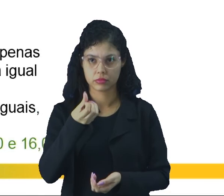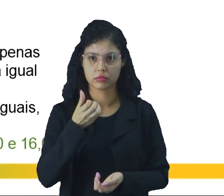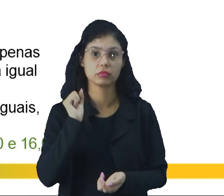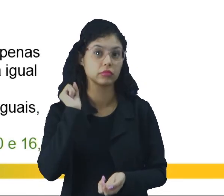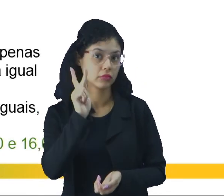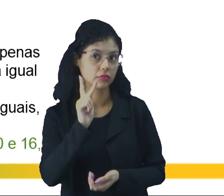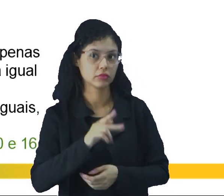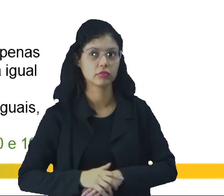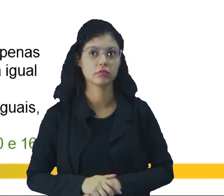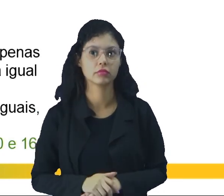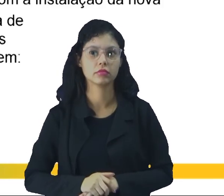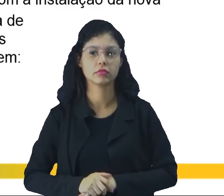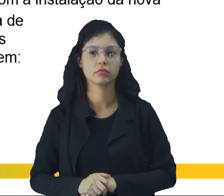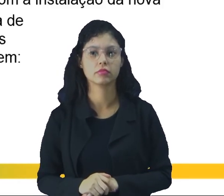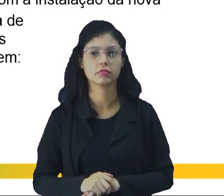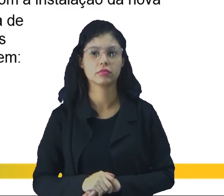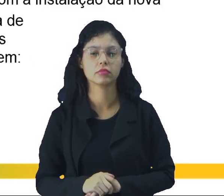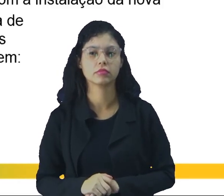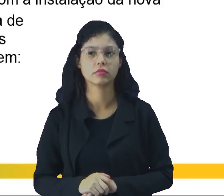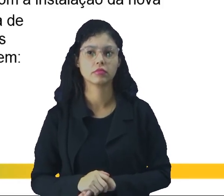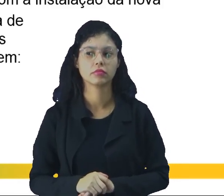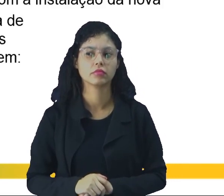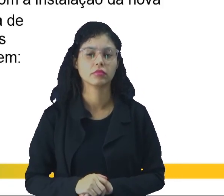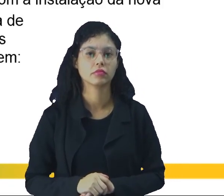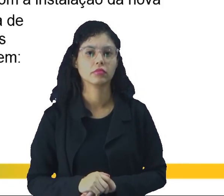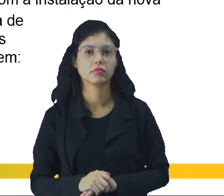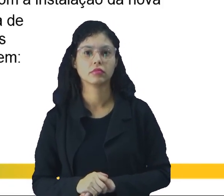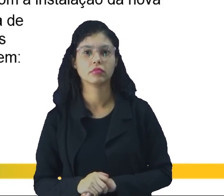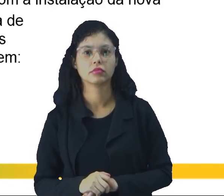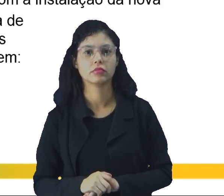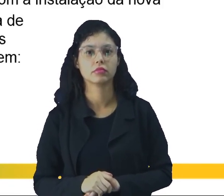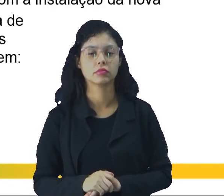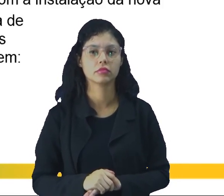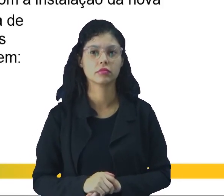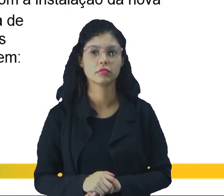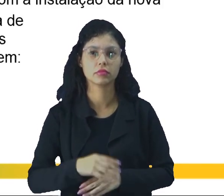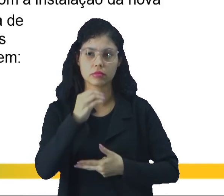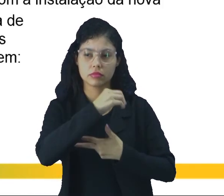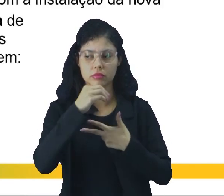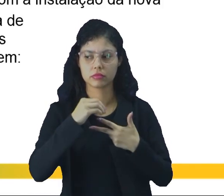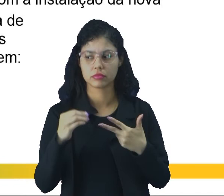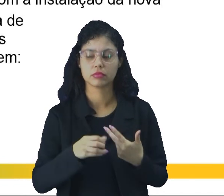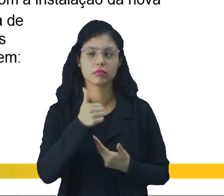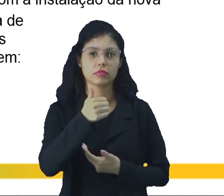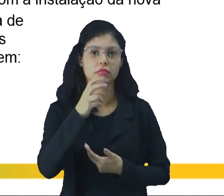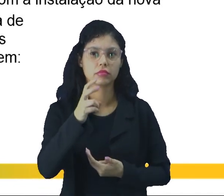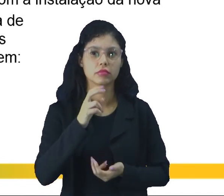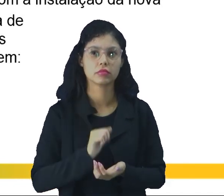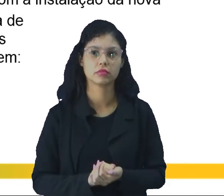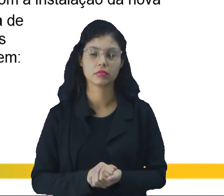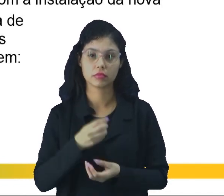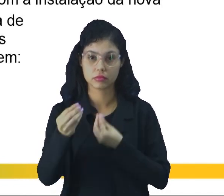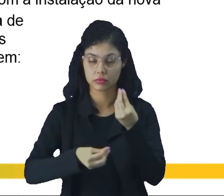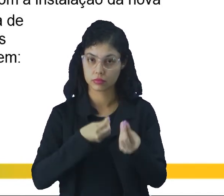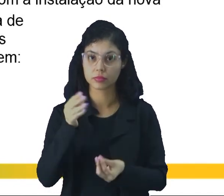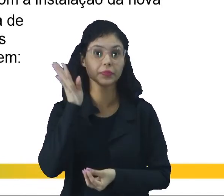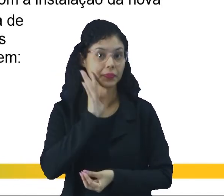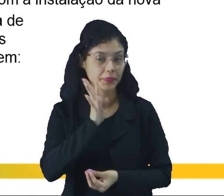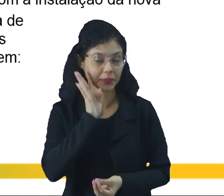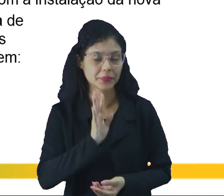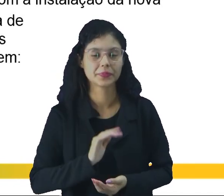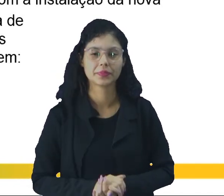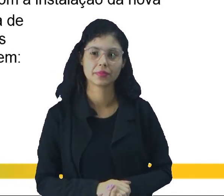16. Ok? Vamos lá. Enem 2015. Olha como que essa questão aqui é